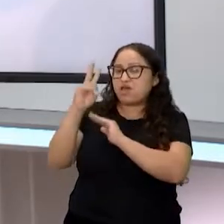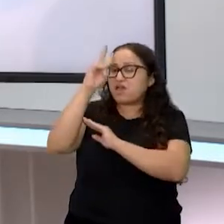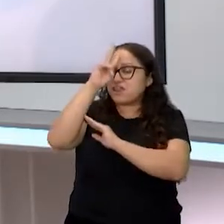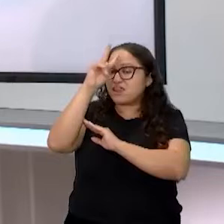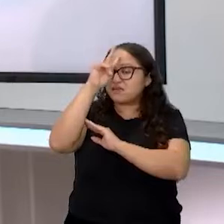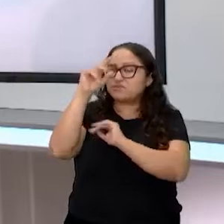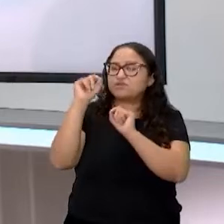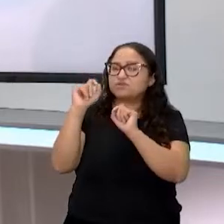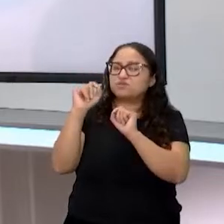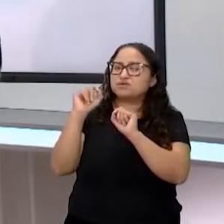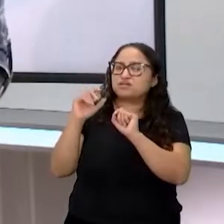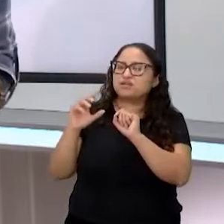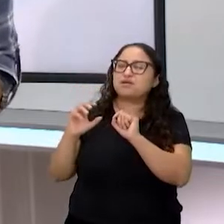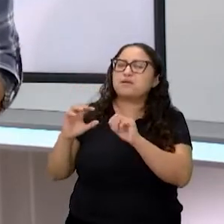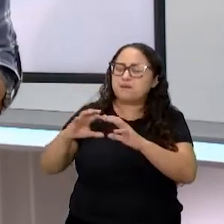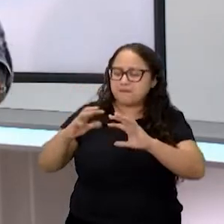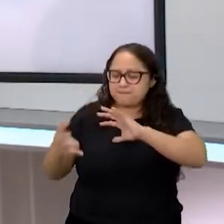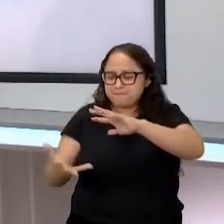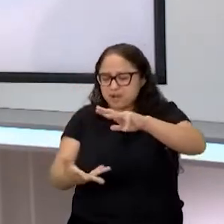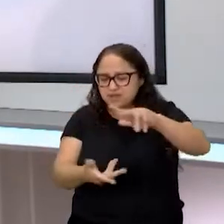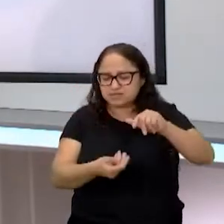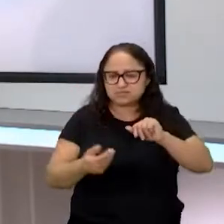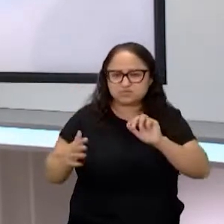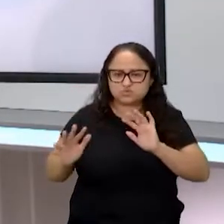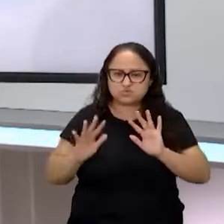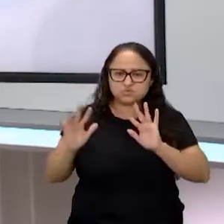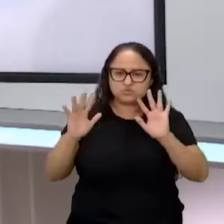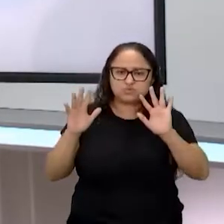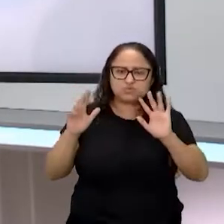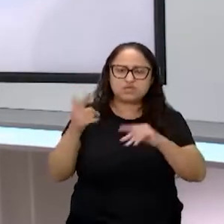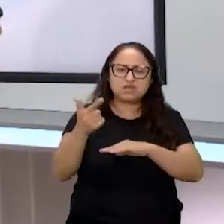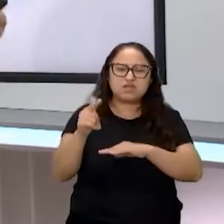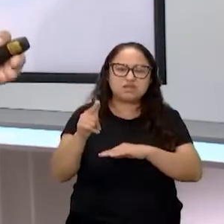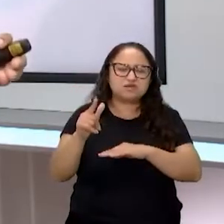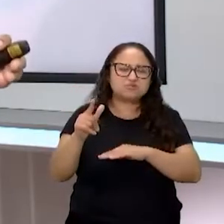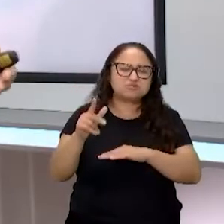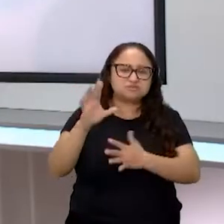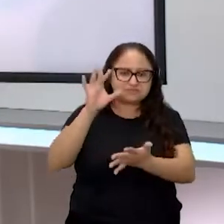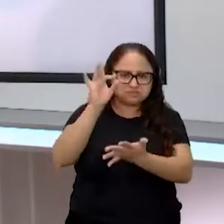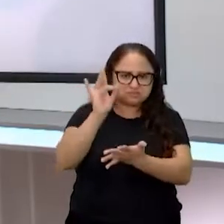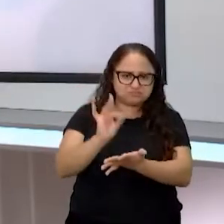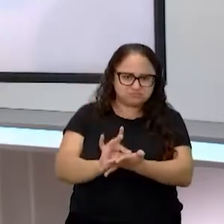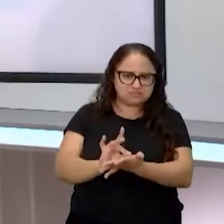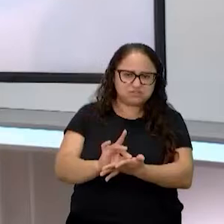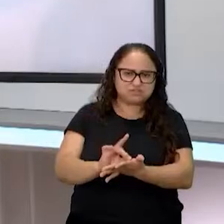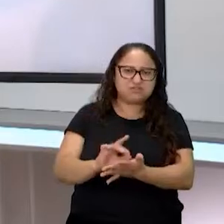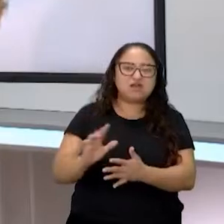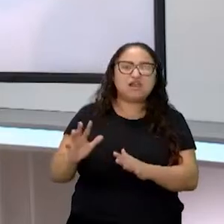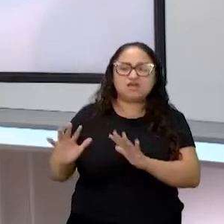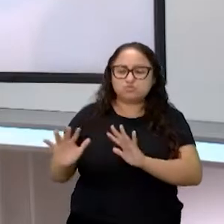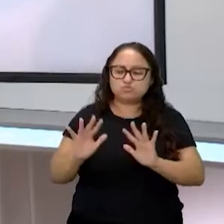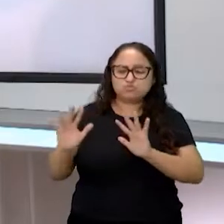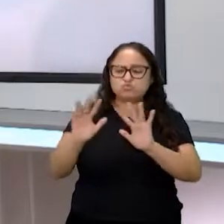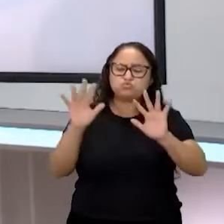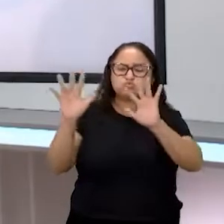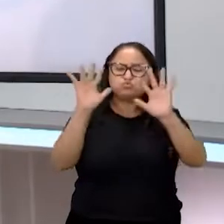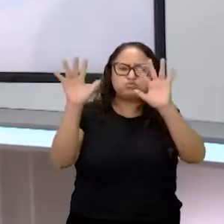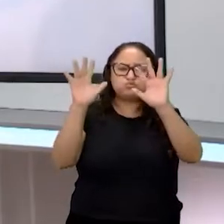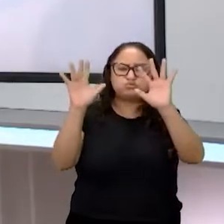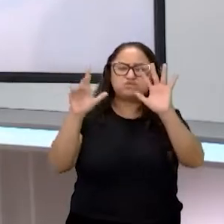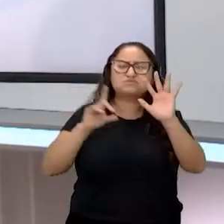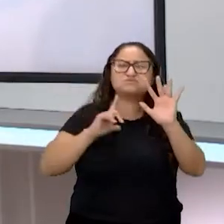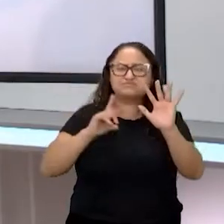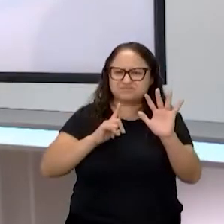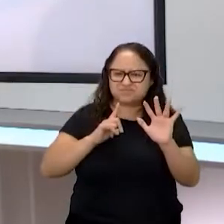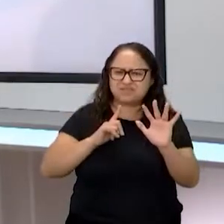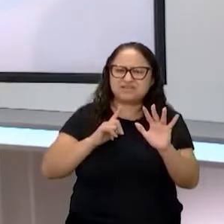falando de planetas gasosos, tá? Lá não tem uma região sólida para você pisar, né? é gás tóxico, né? Densidade